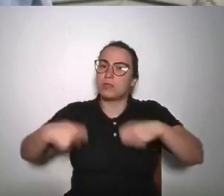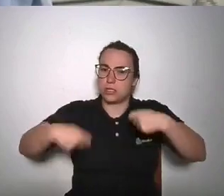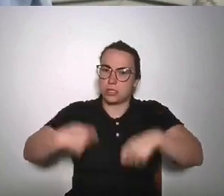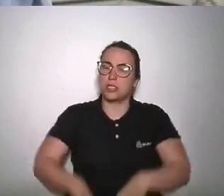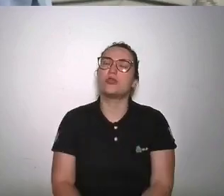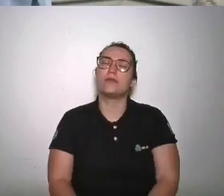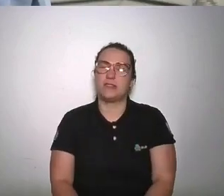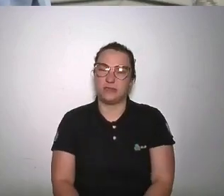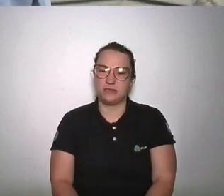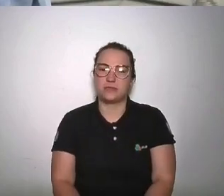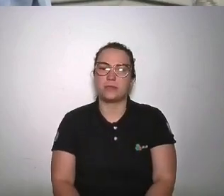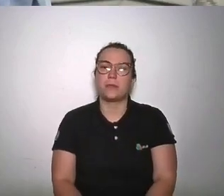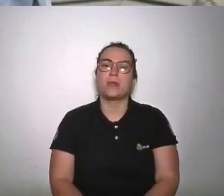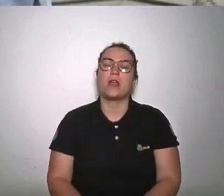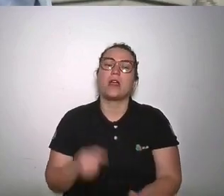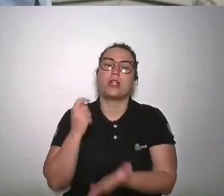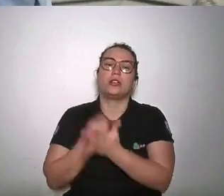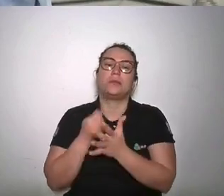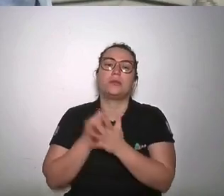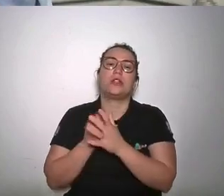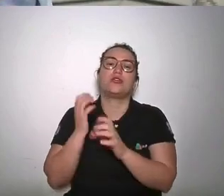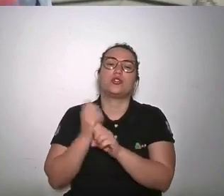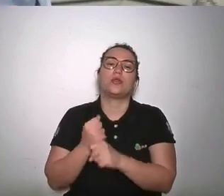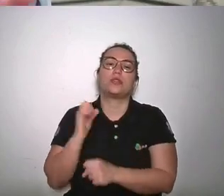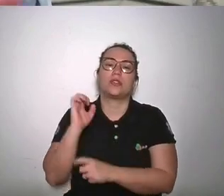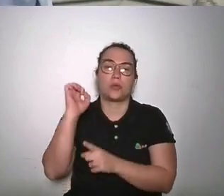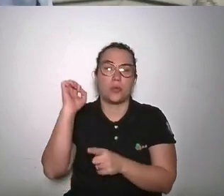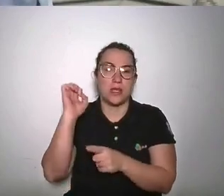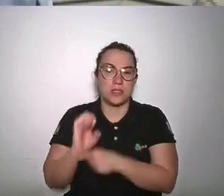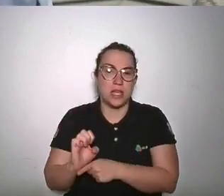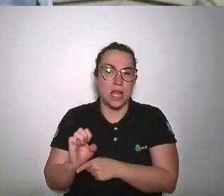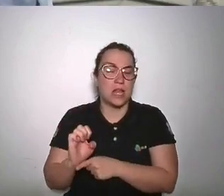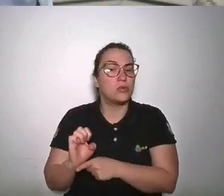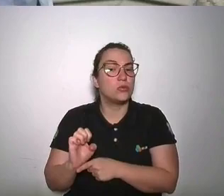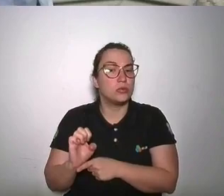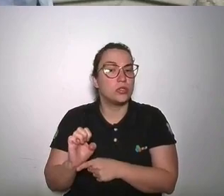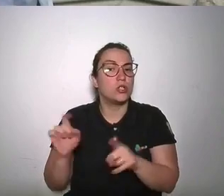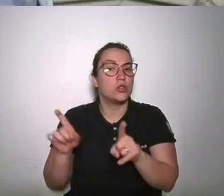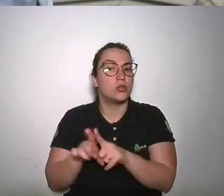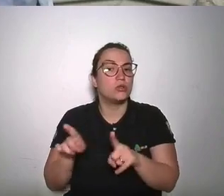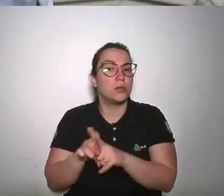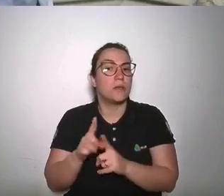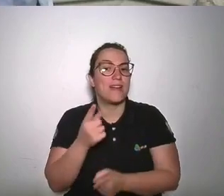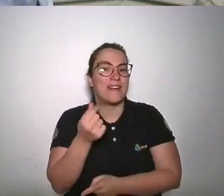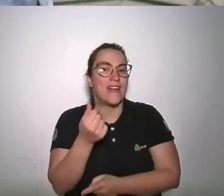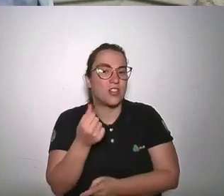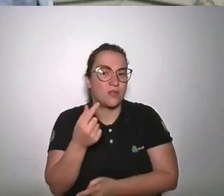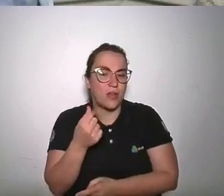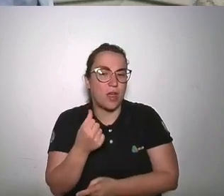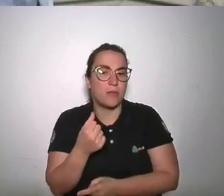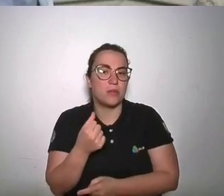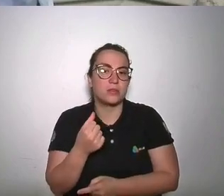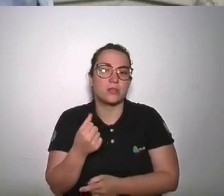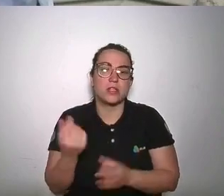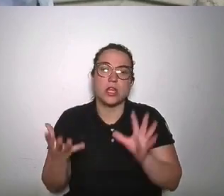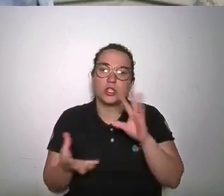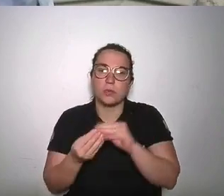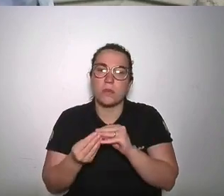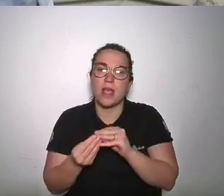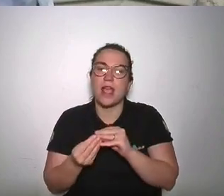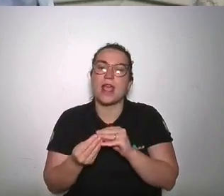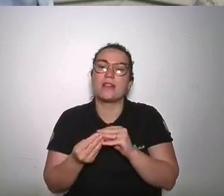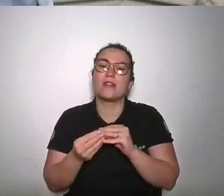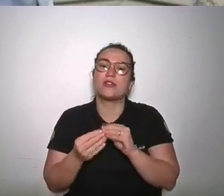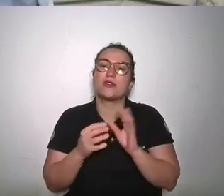E ao Tribunal de Contas do Estado com as demais verbas, sejam de emendas de